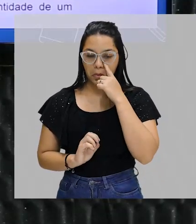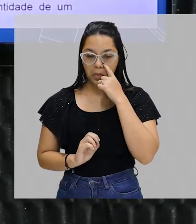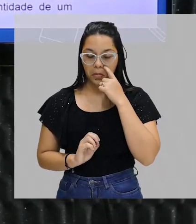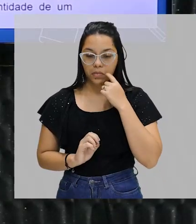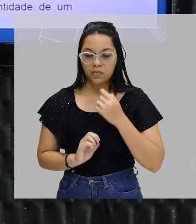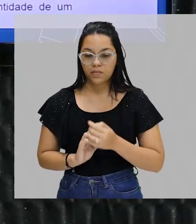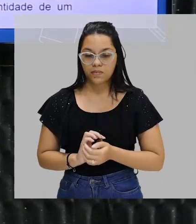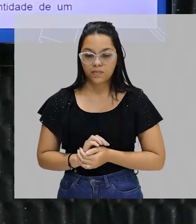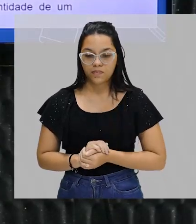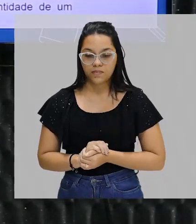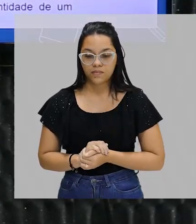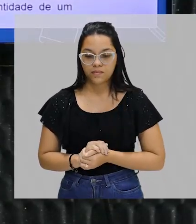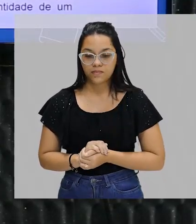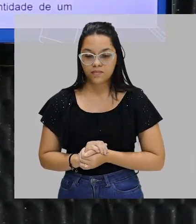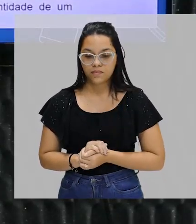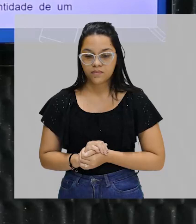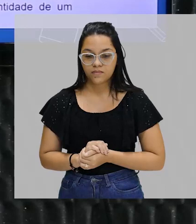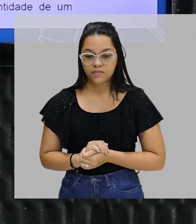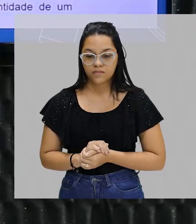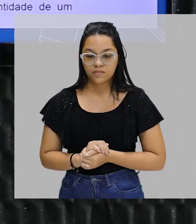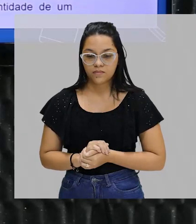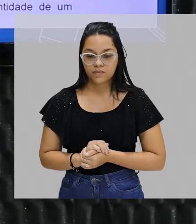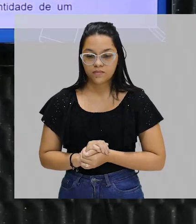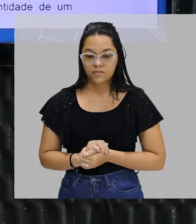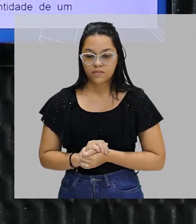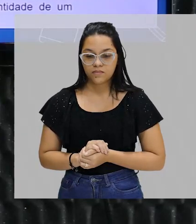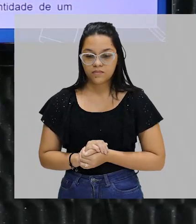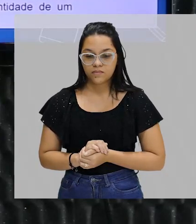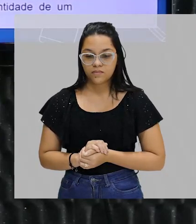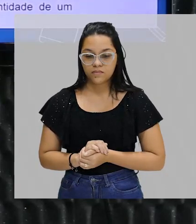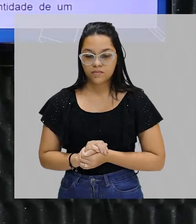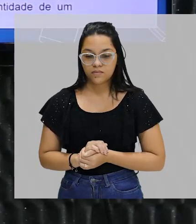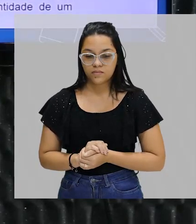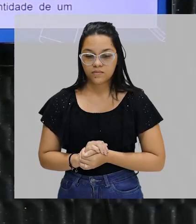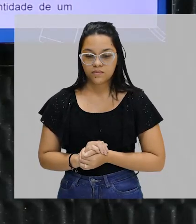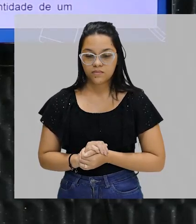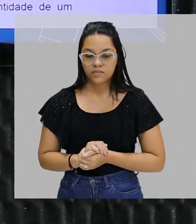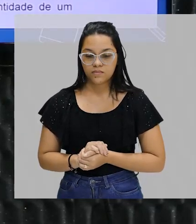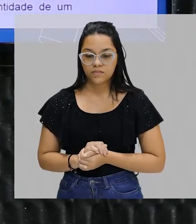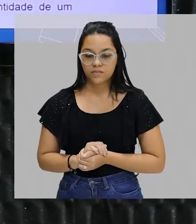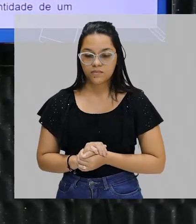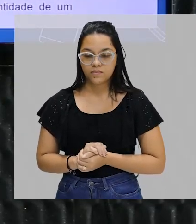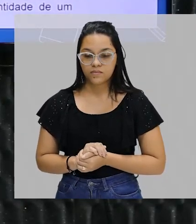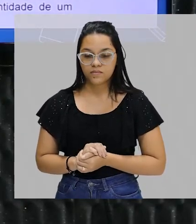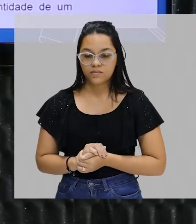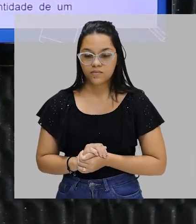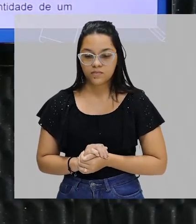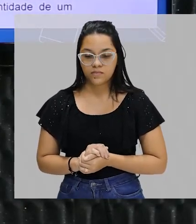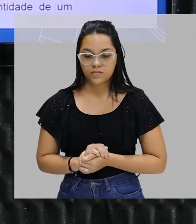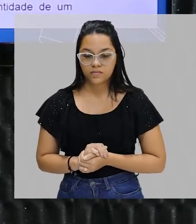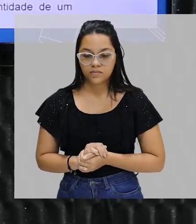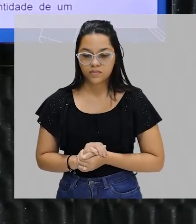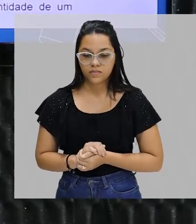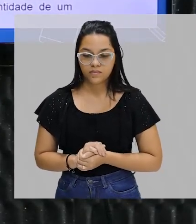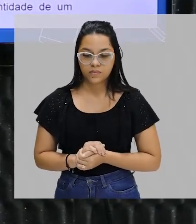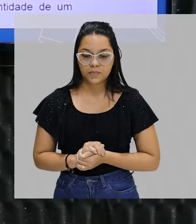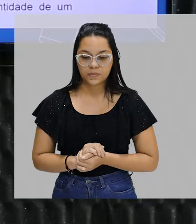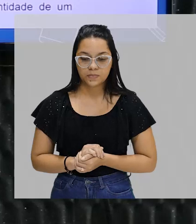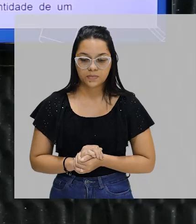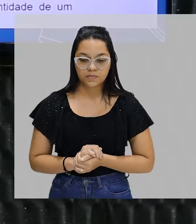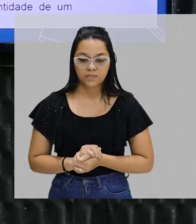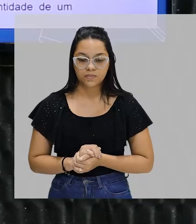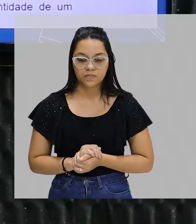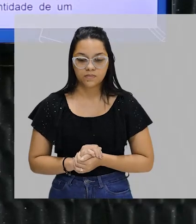concentração descrita no rótulo é verdadeira ou se a quantidade de um composto químico é indicada na